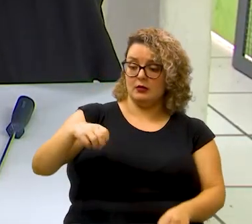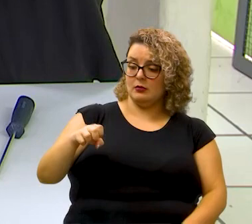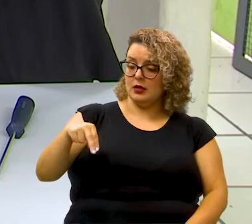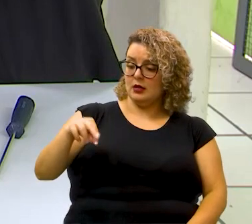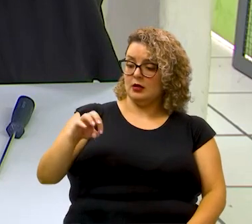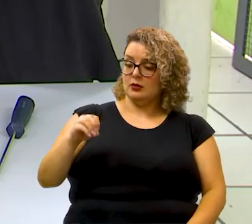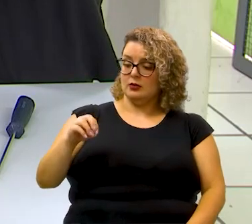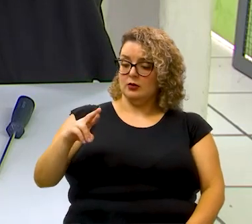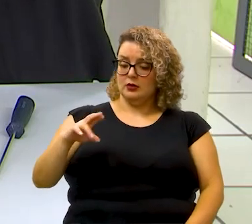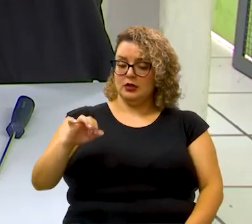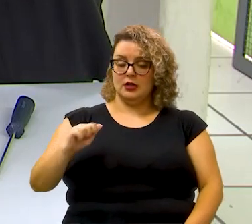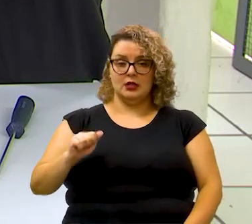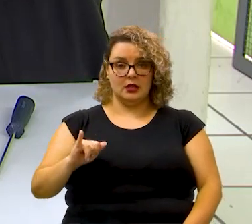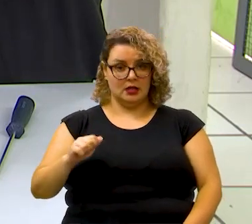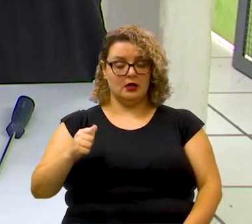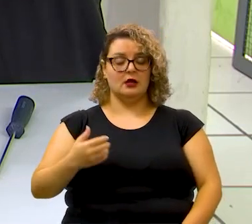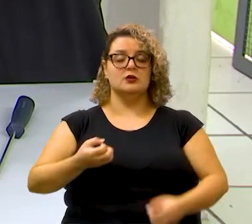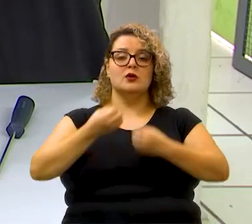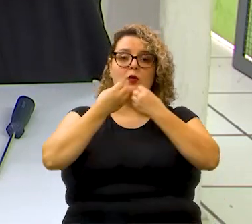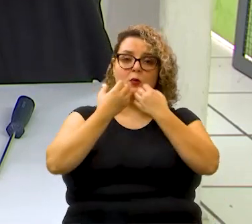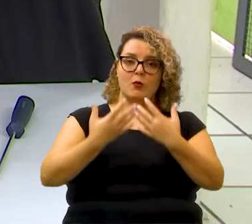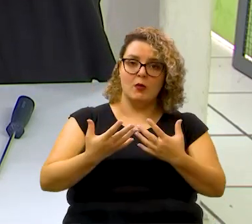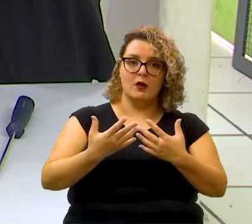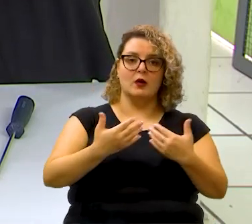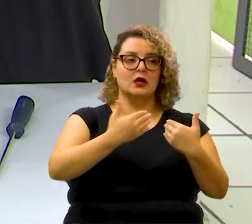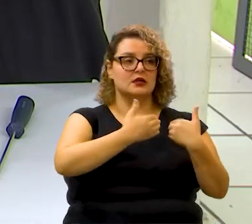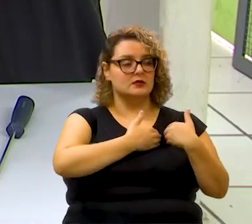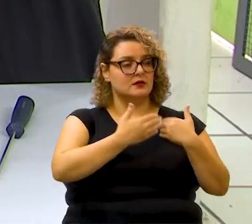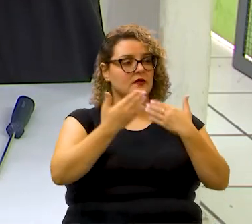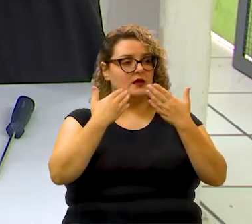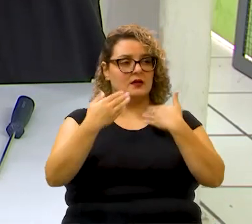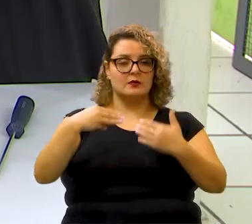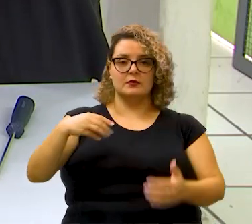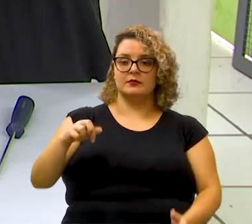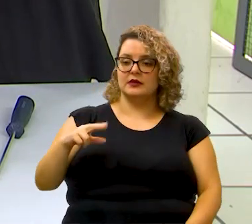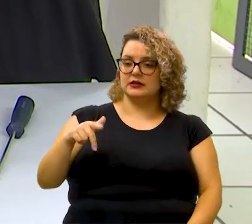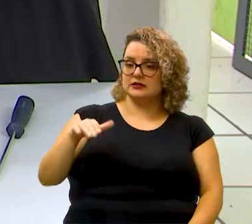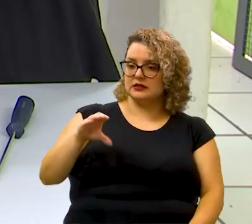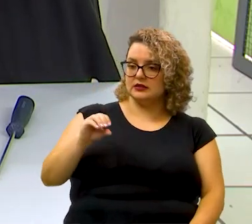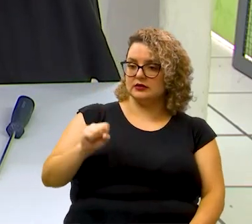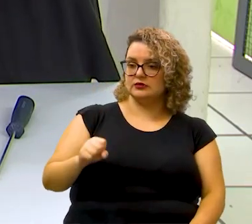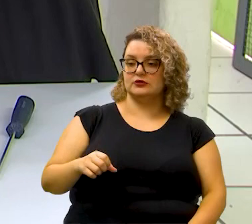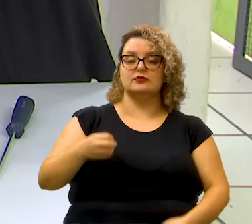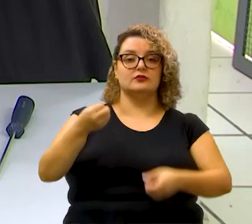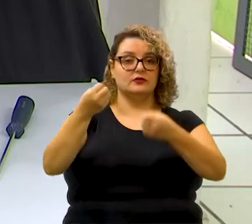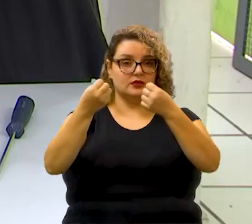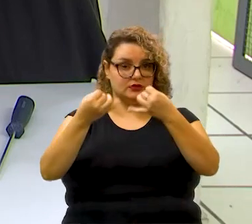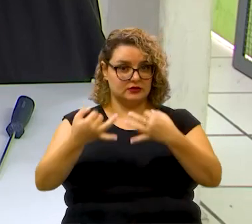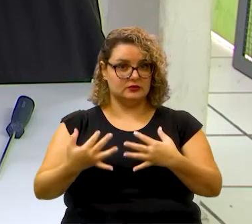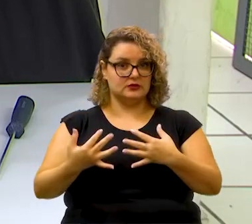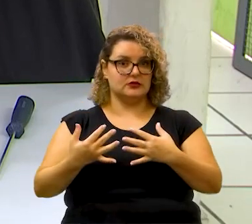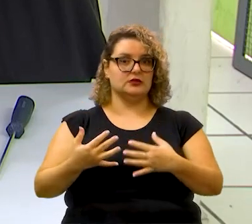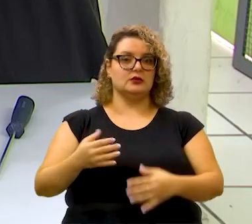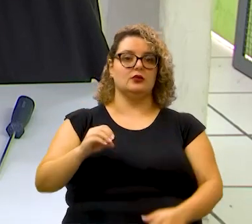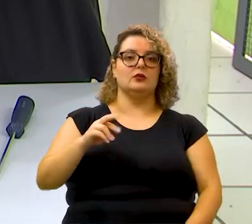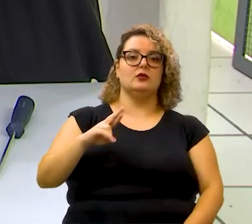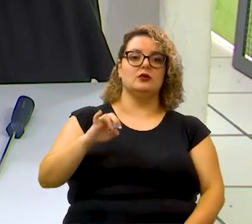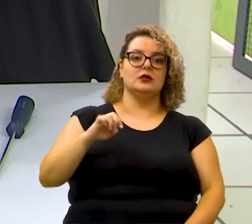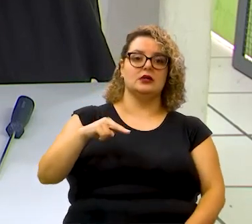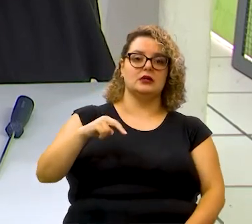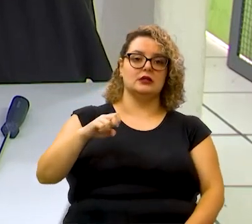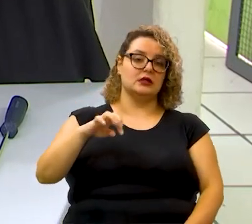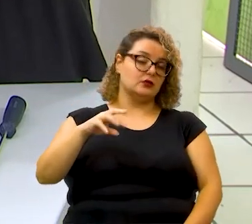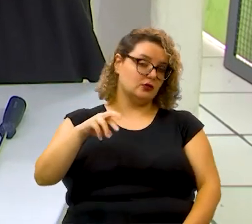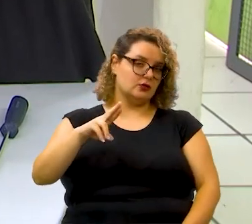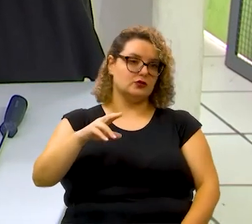da mentoria de um bom mestre, de um bom tutor, agora a gente vai falar com o Marcelos, que foi o orientador dos meninos.